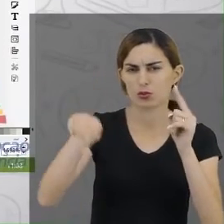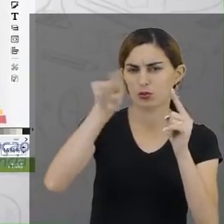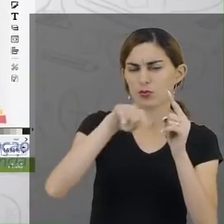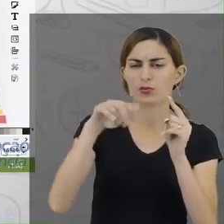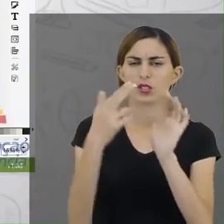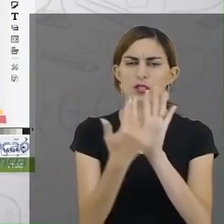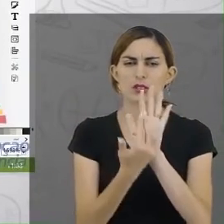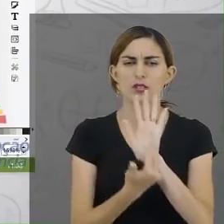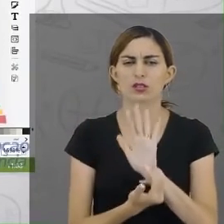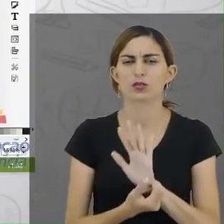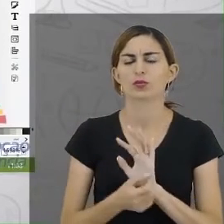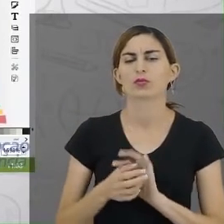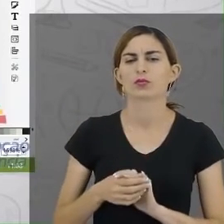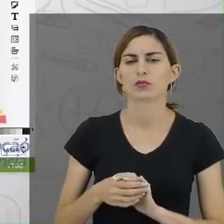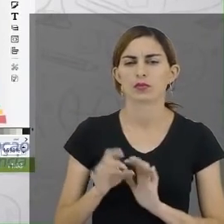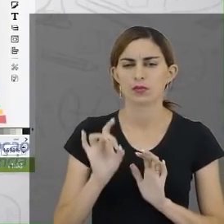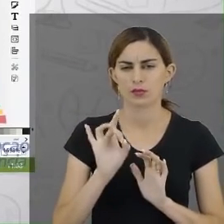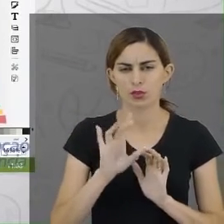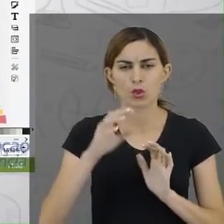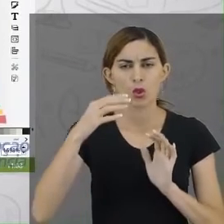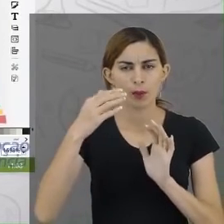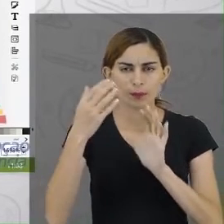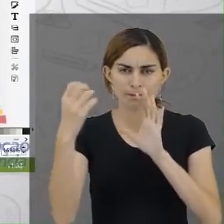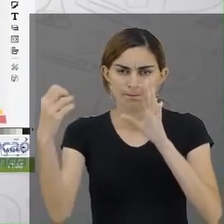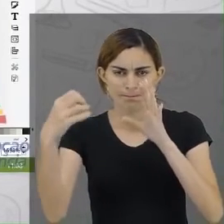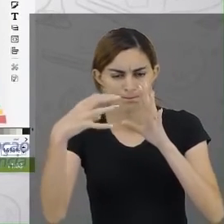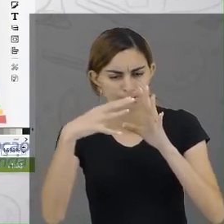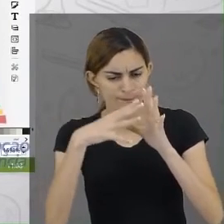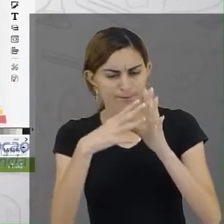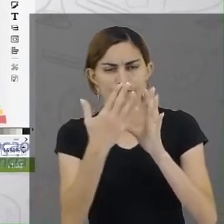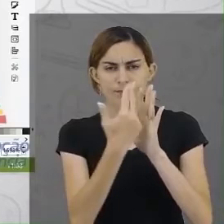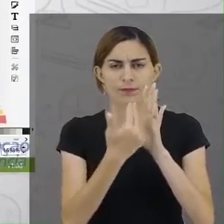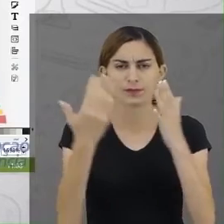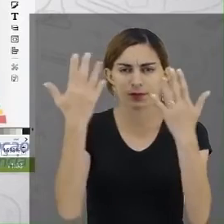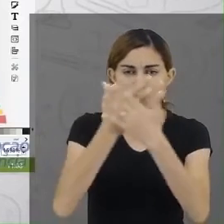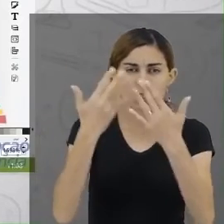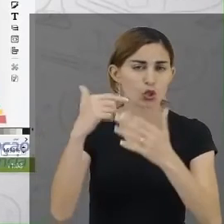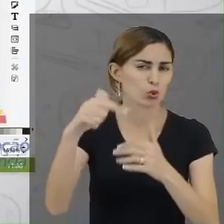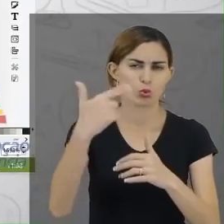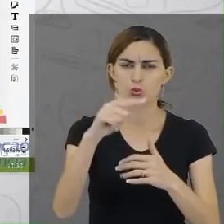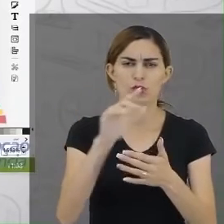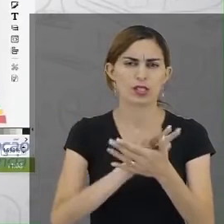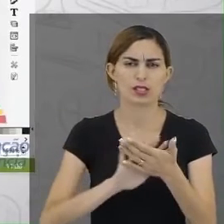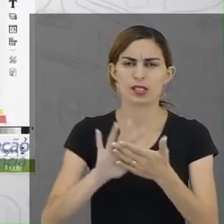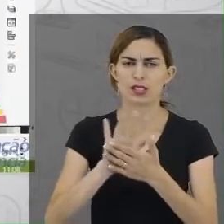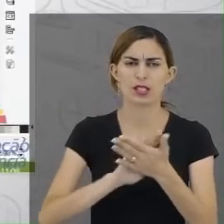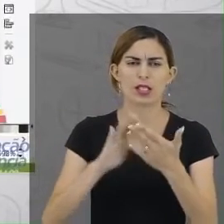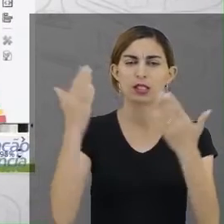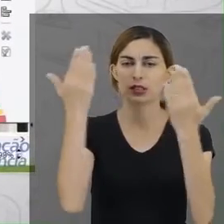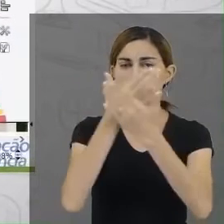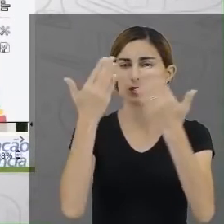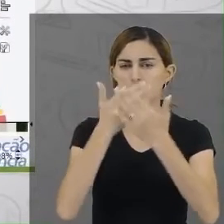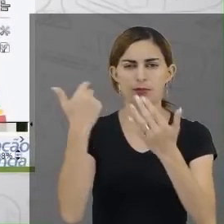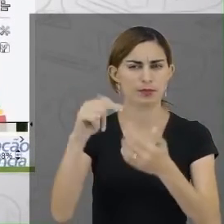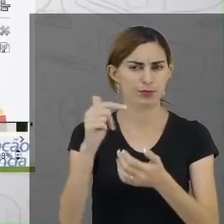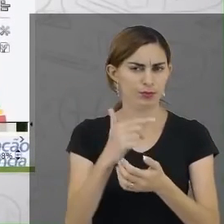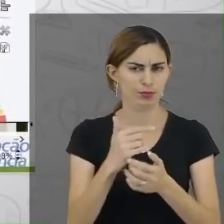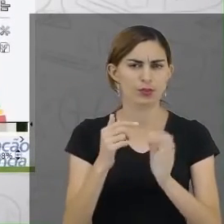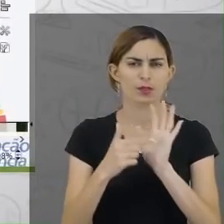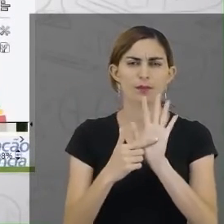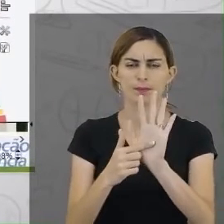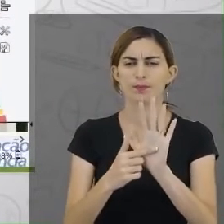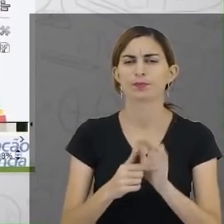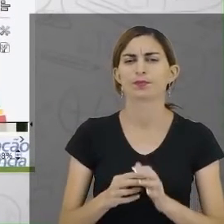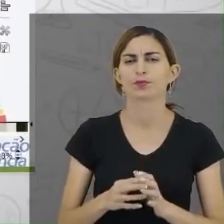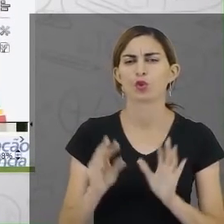objeto completo. Essa opacidade, ela indica que o objeto não possui nenhuma transparência.